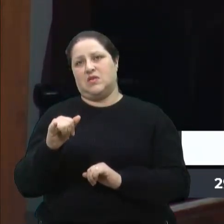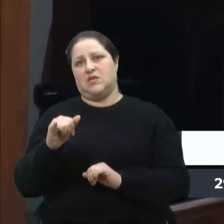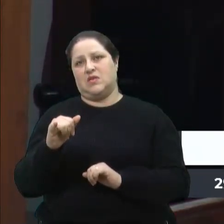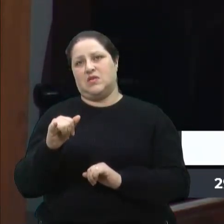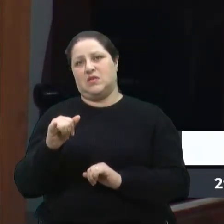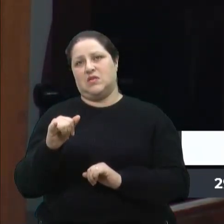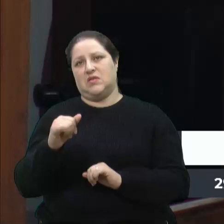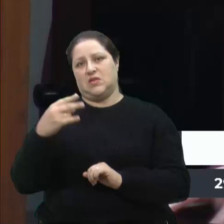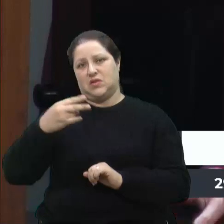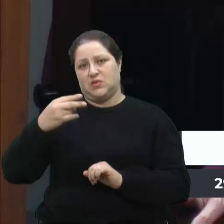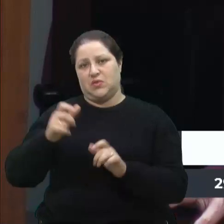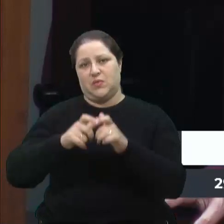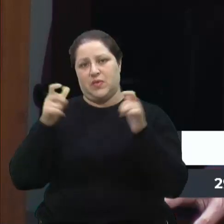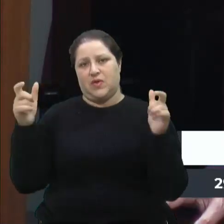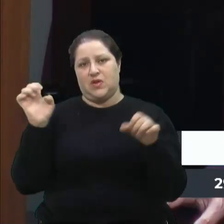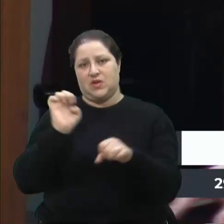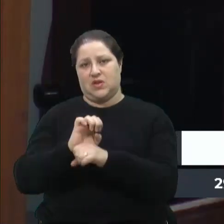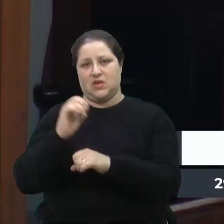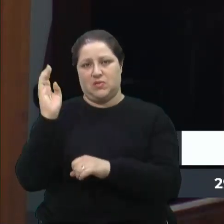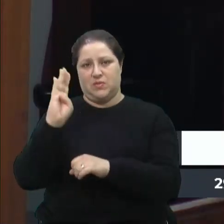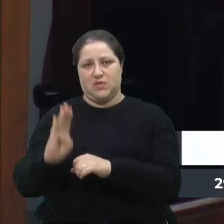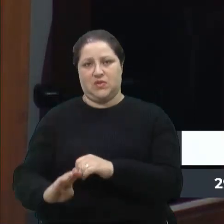vai ser o segundo maior estado do Brasil.